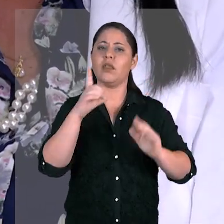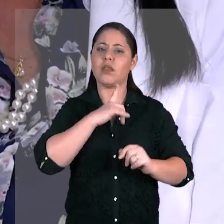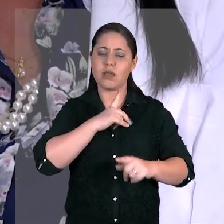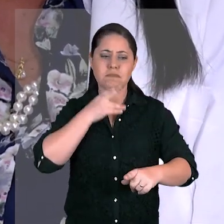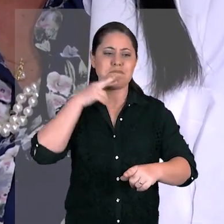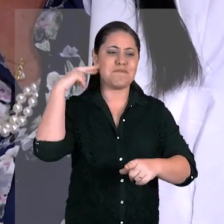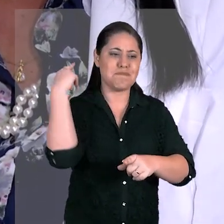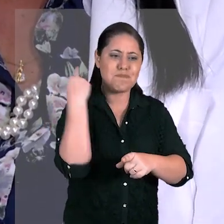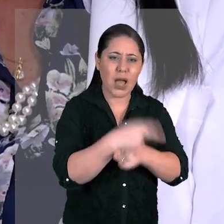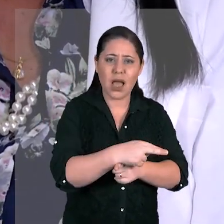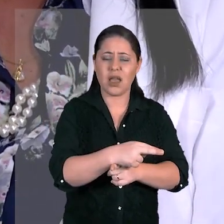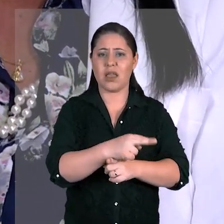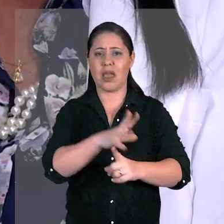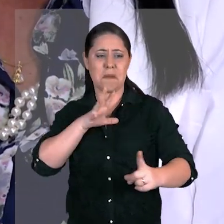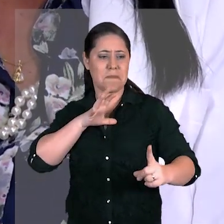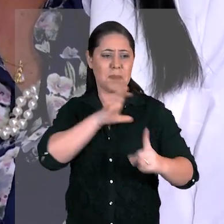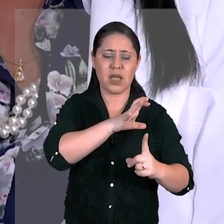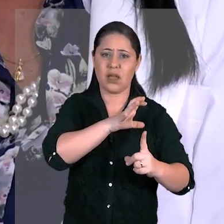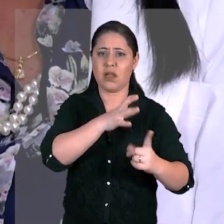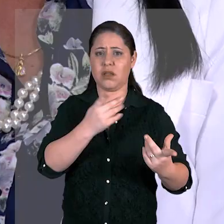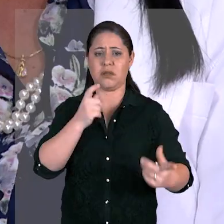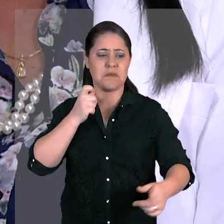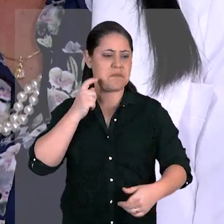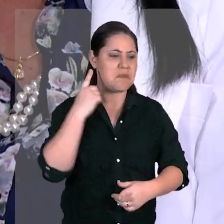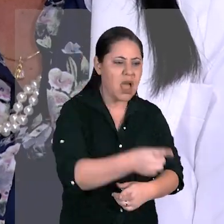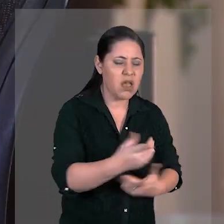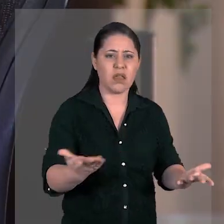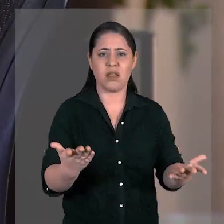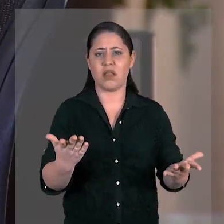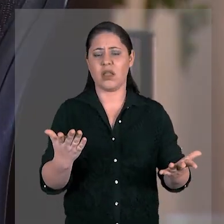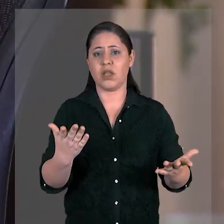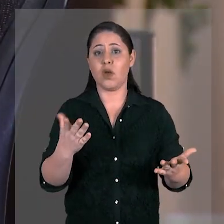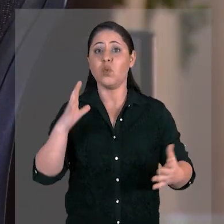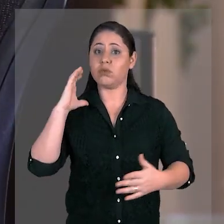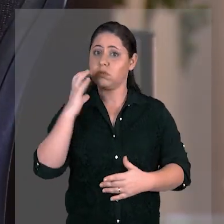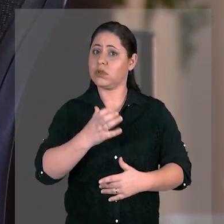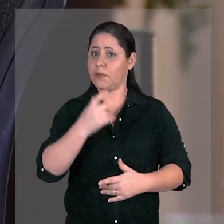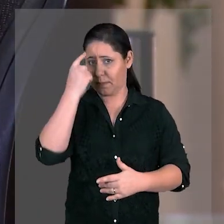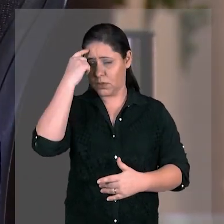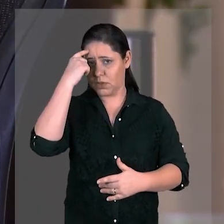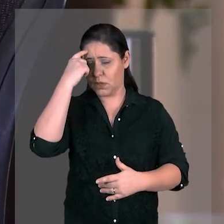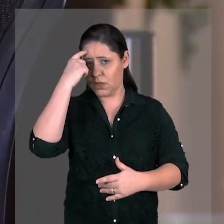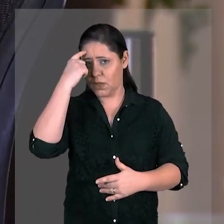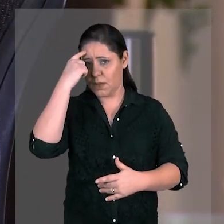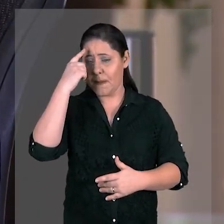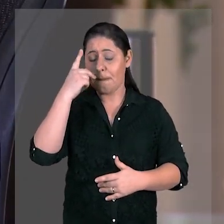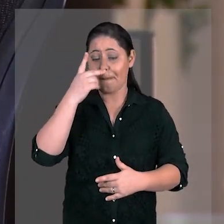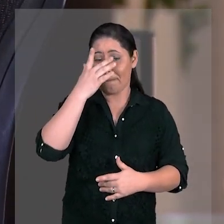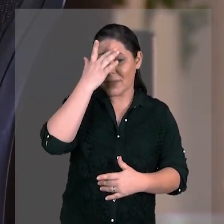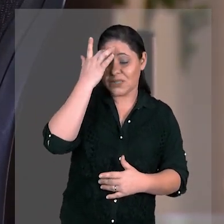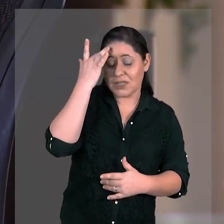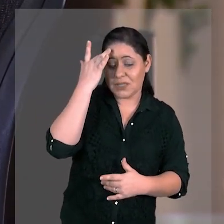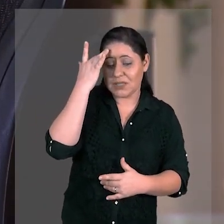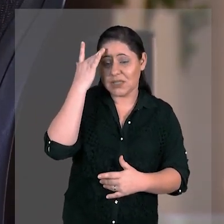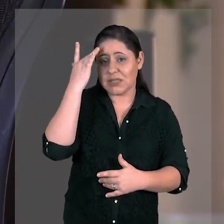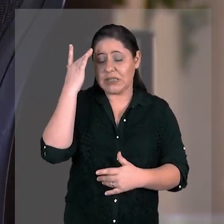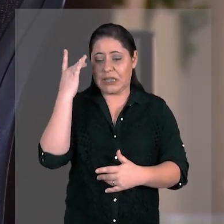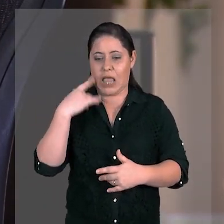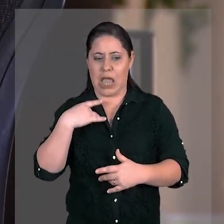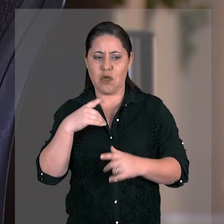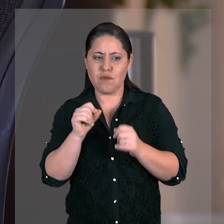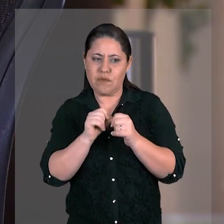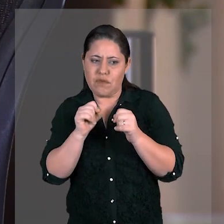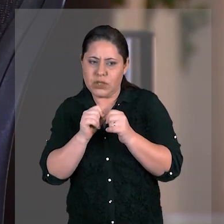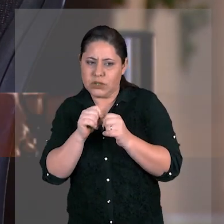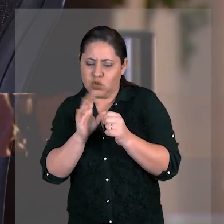calúnia, difamação, ameaça. Esses crimes a pessoa acha que está blindada e que